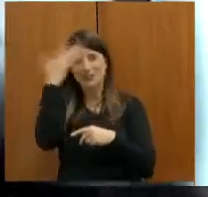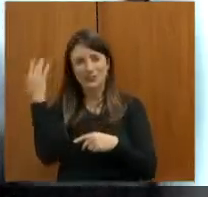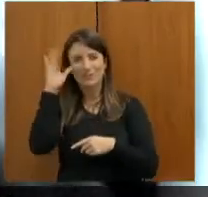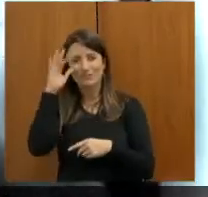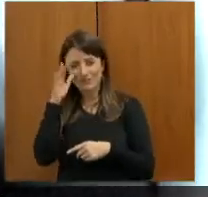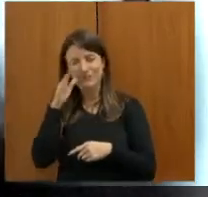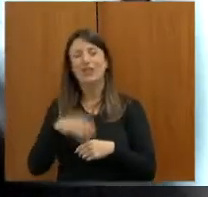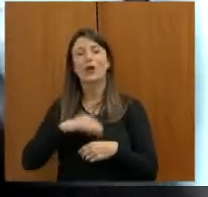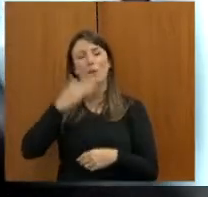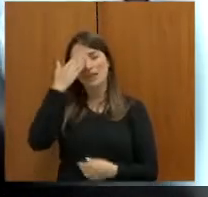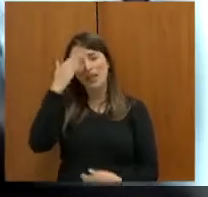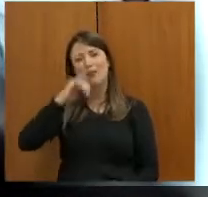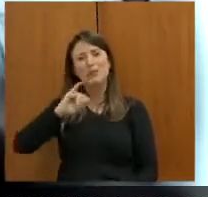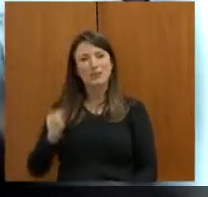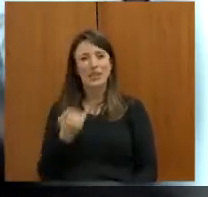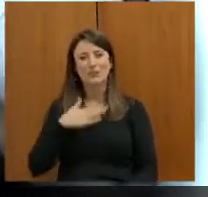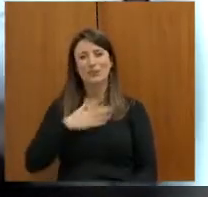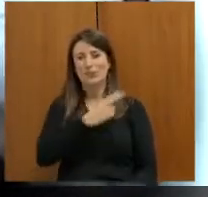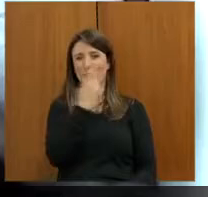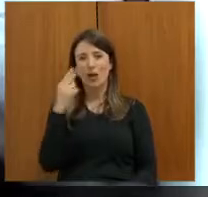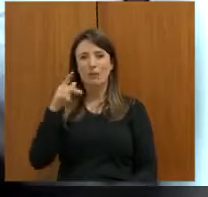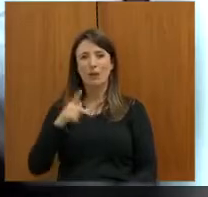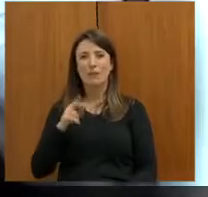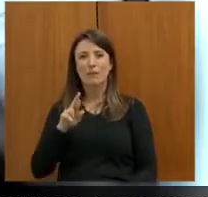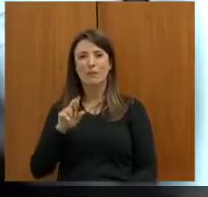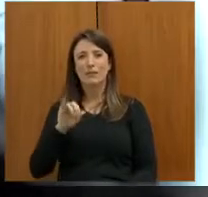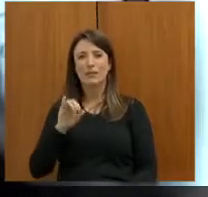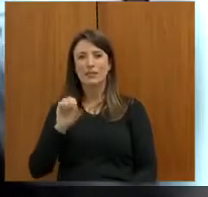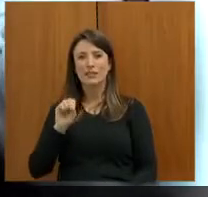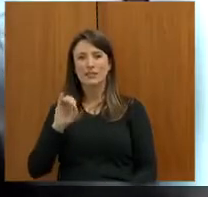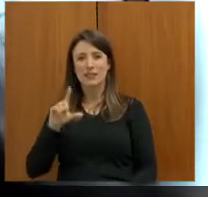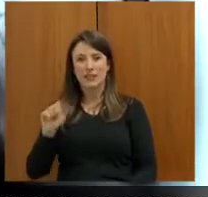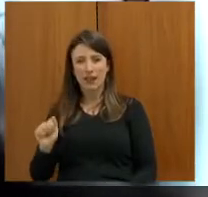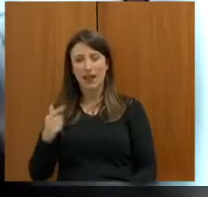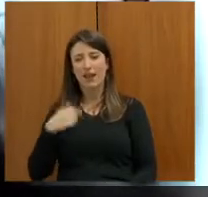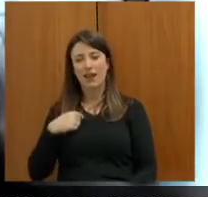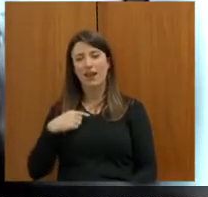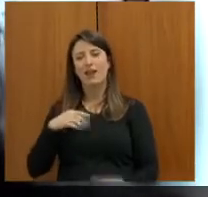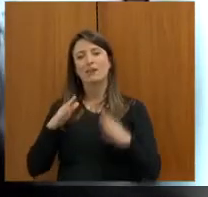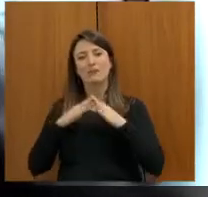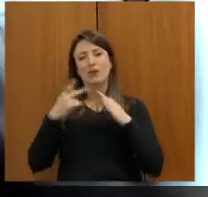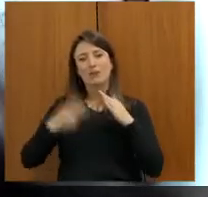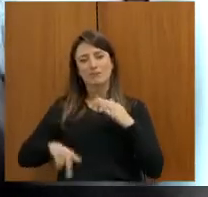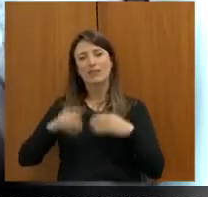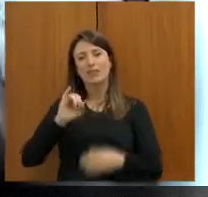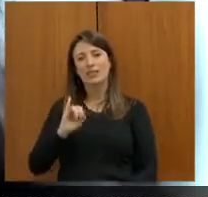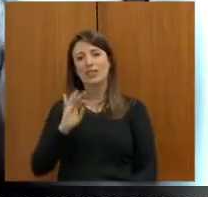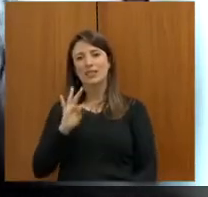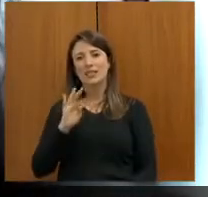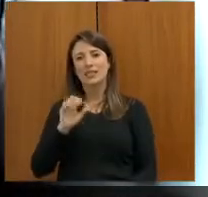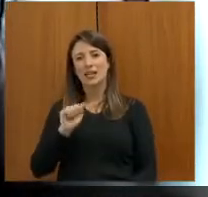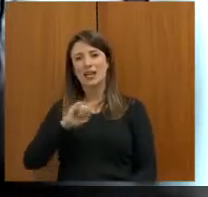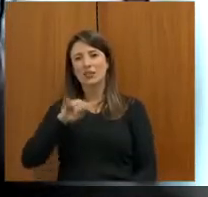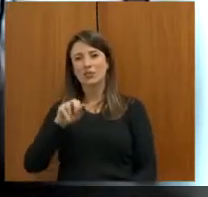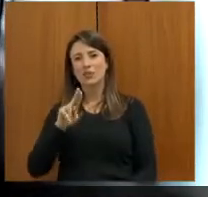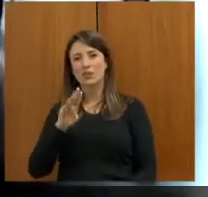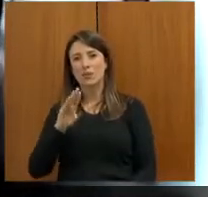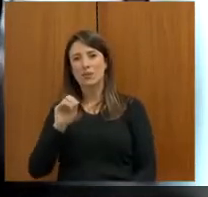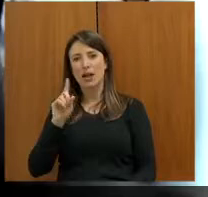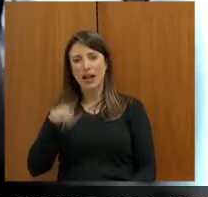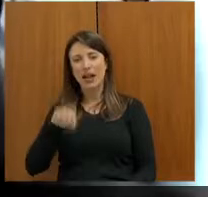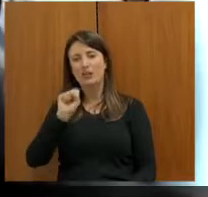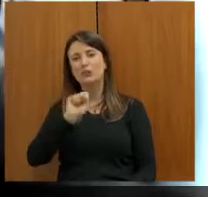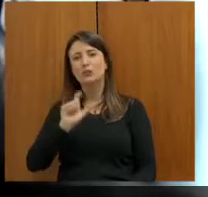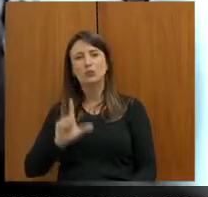oportunidade é meu nome é Priscila eu sou aqui de Itajubá Sul de Minas Gerais não sei se estão conseguindo me ouvir bem